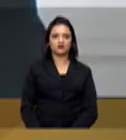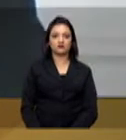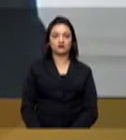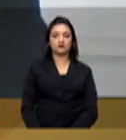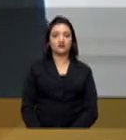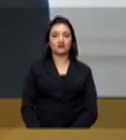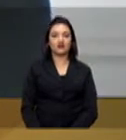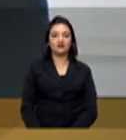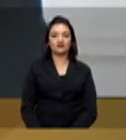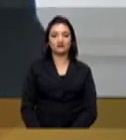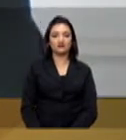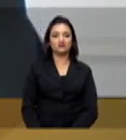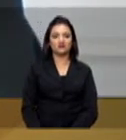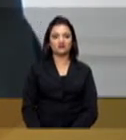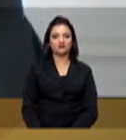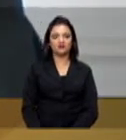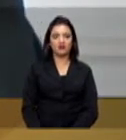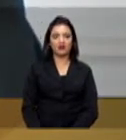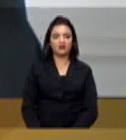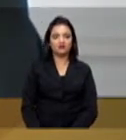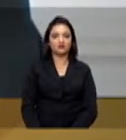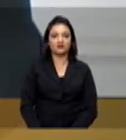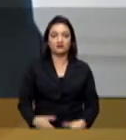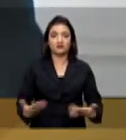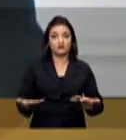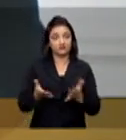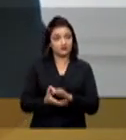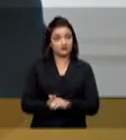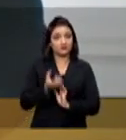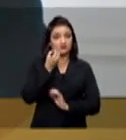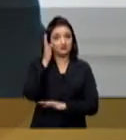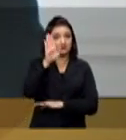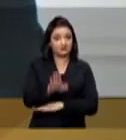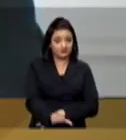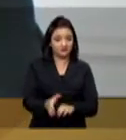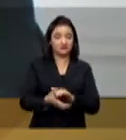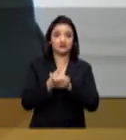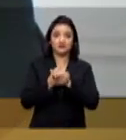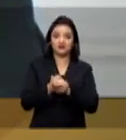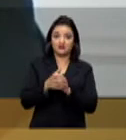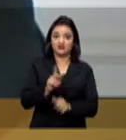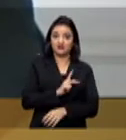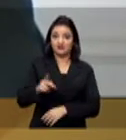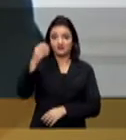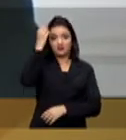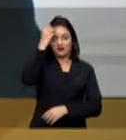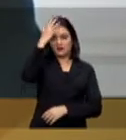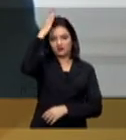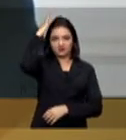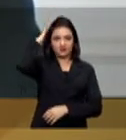Boa tarde, presidente. Cumprimento Vossa Excelência, ministro Luiz Fux. Recurso extraordinário